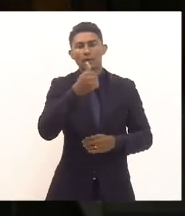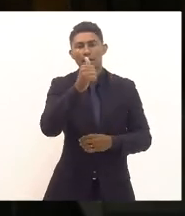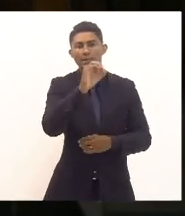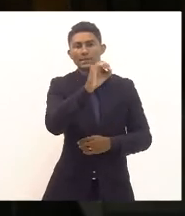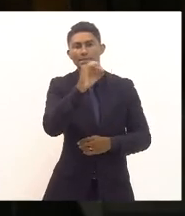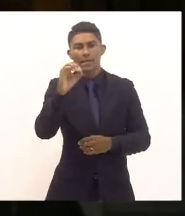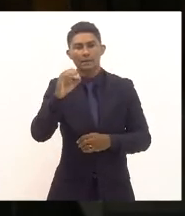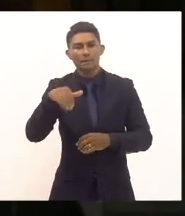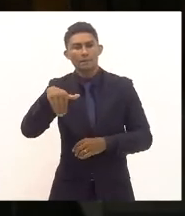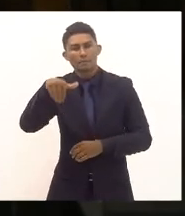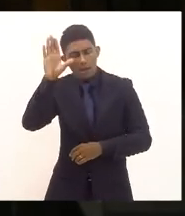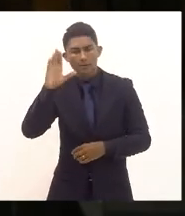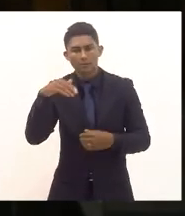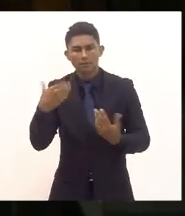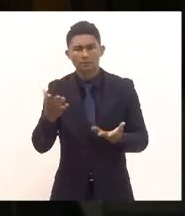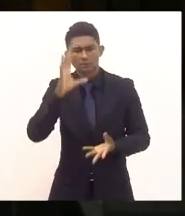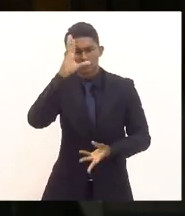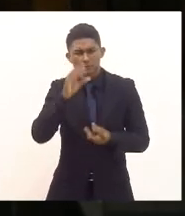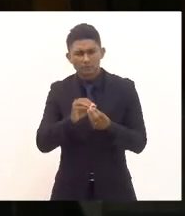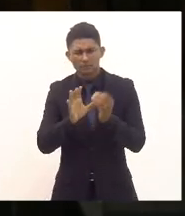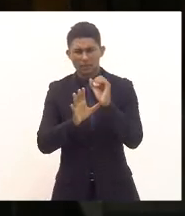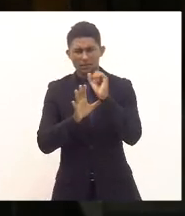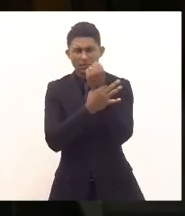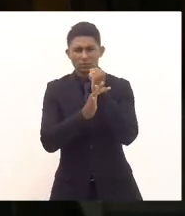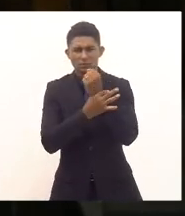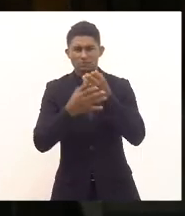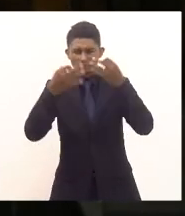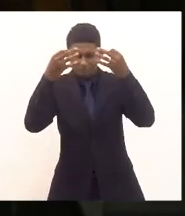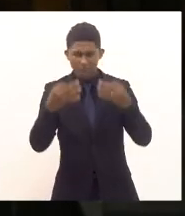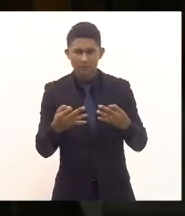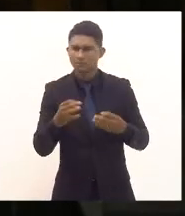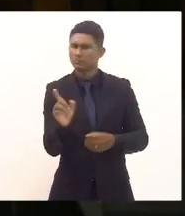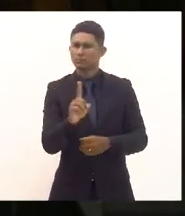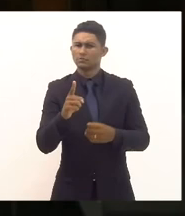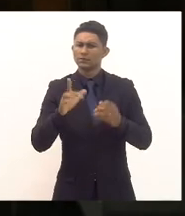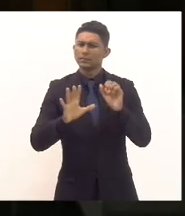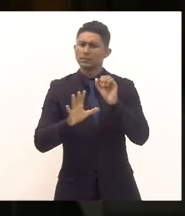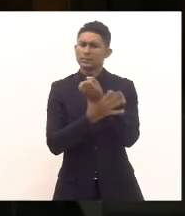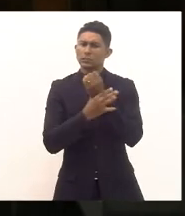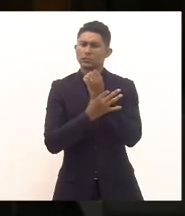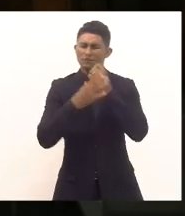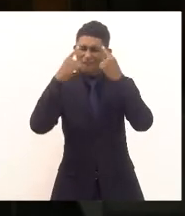não é uma política de segurança eficaz essa é uma política de segurança violenta